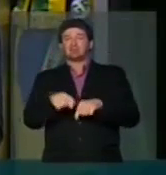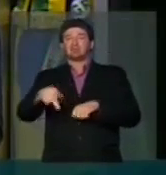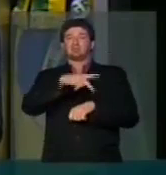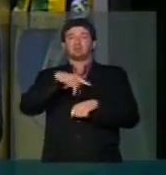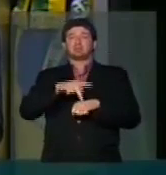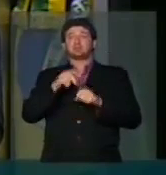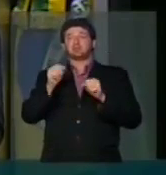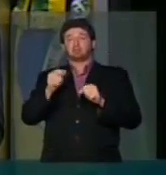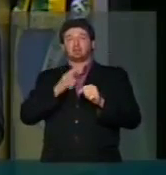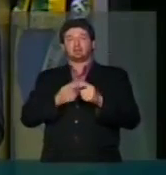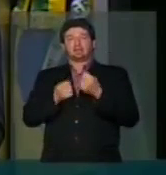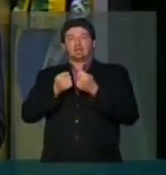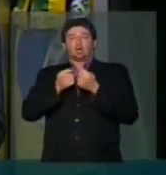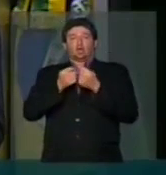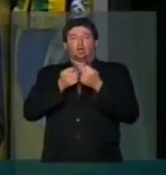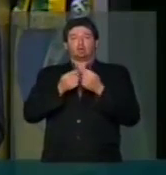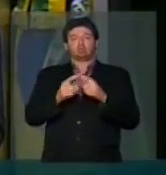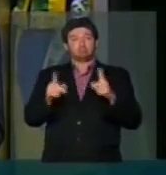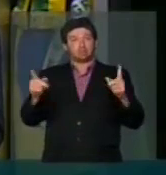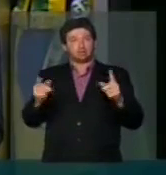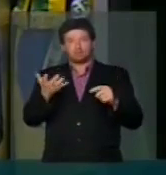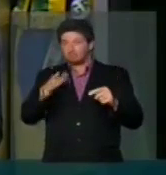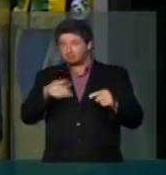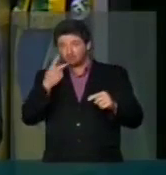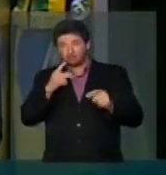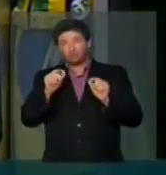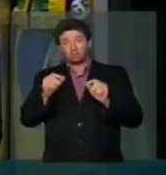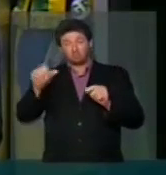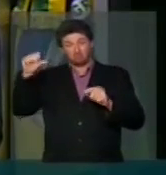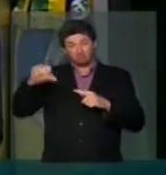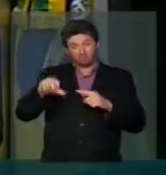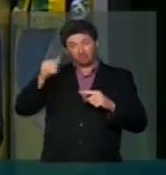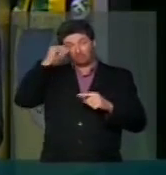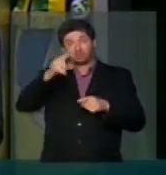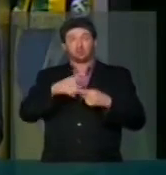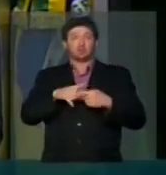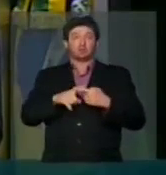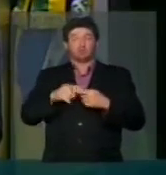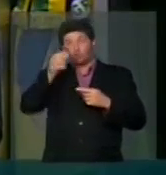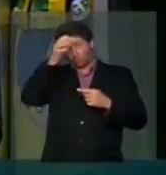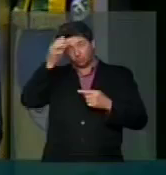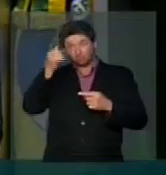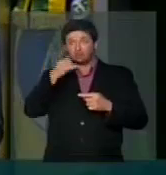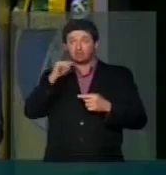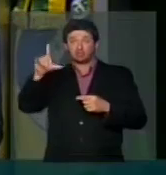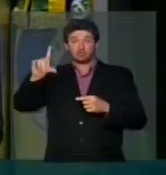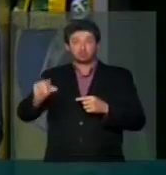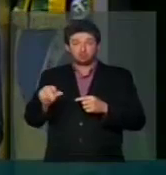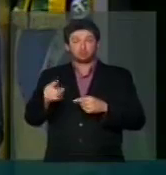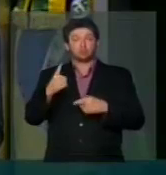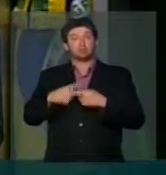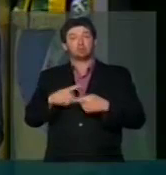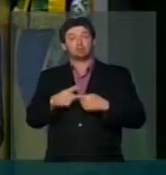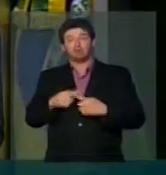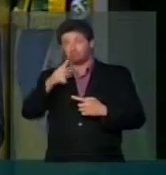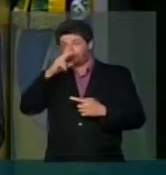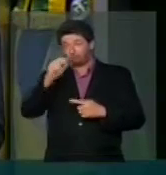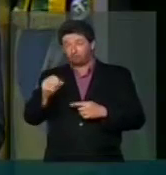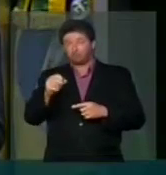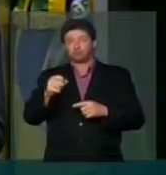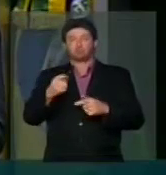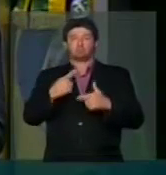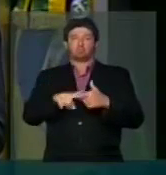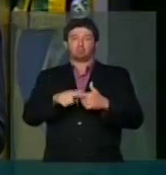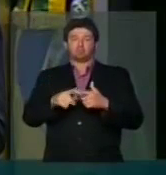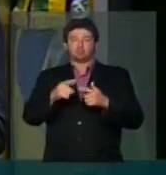estar livre do racionamento, mas não querem dizer que o pior só foi evitado porque o consumo de energia caiu devido à forte crise